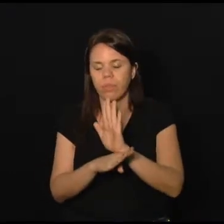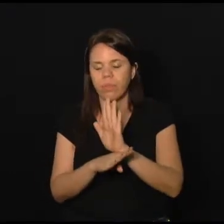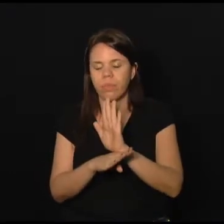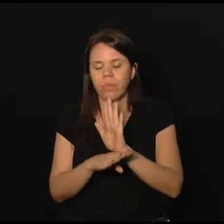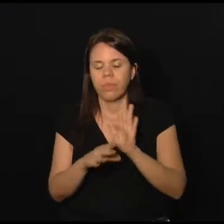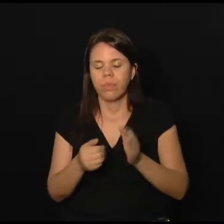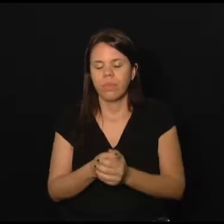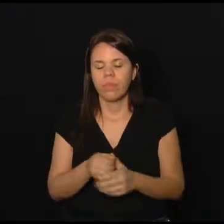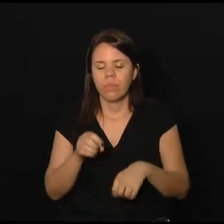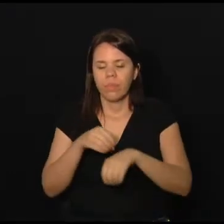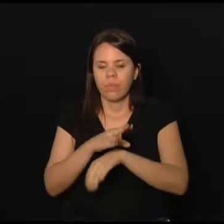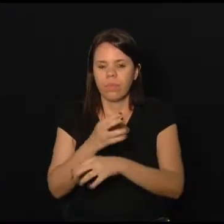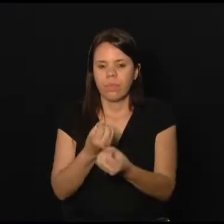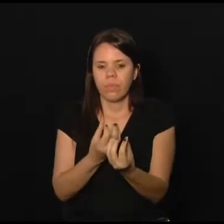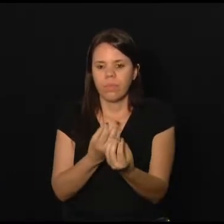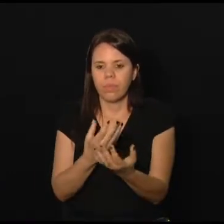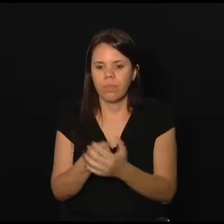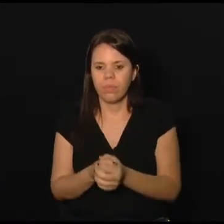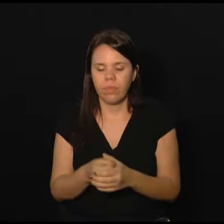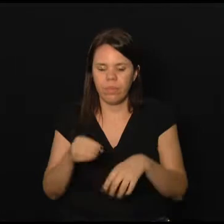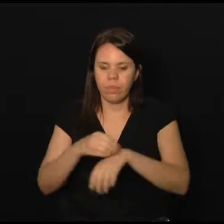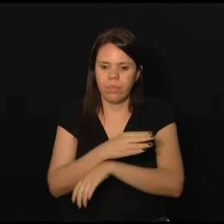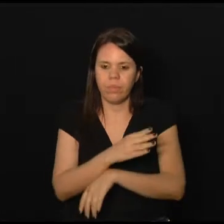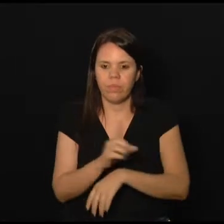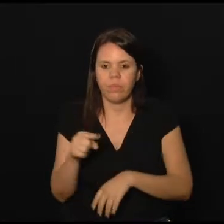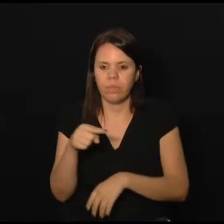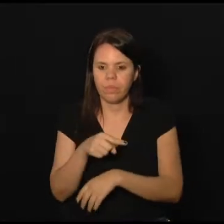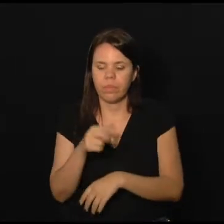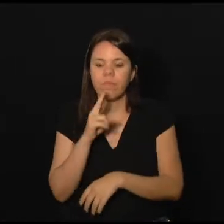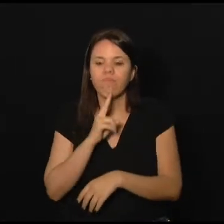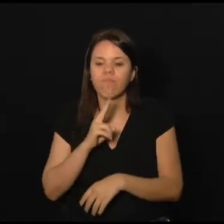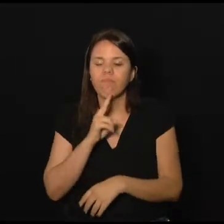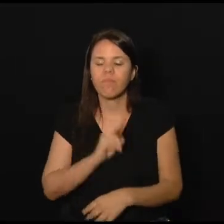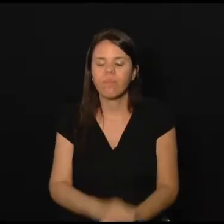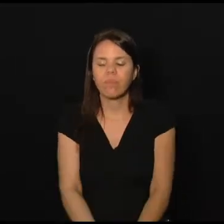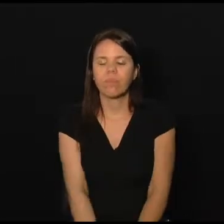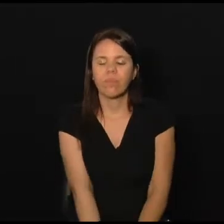essas informações e eu passo a palavra para o Nelson.